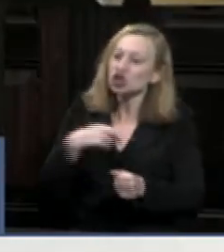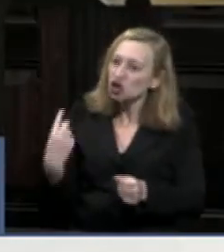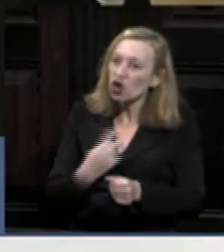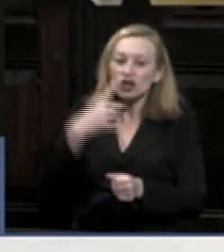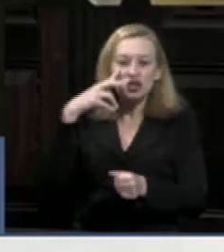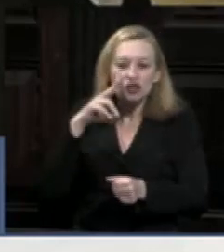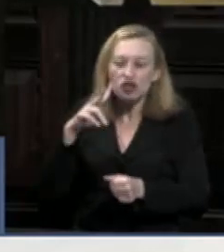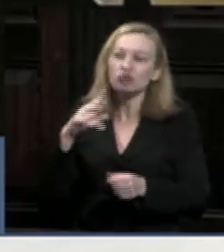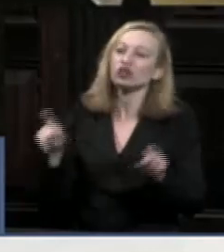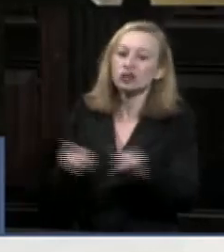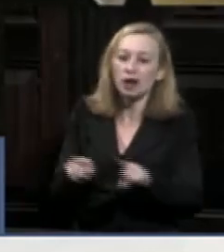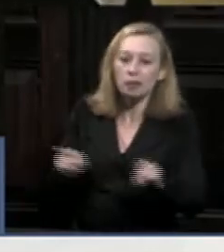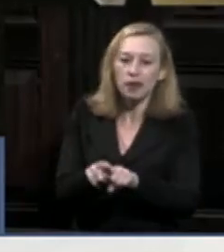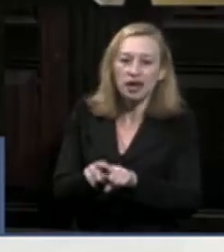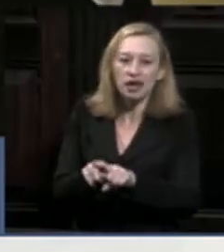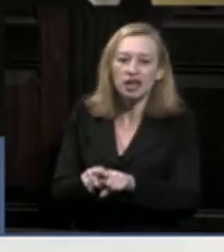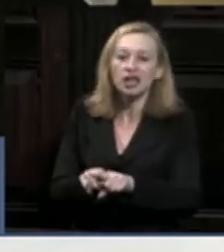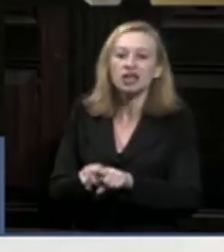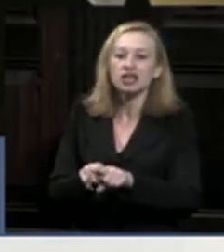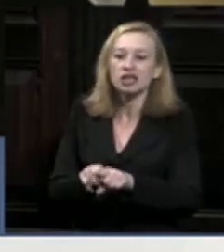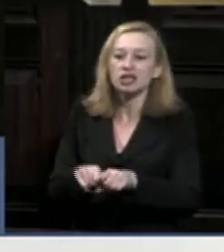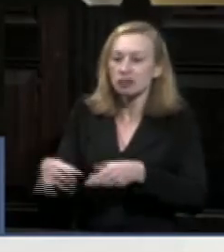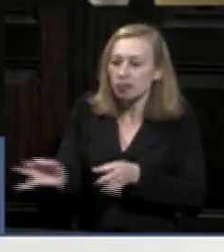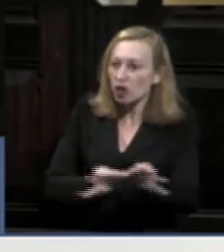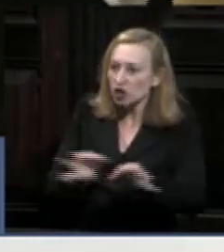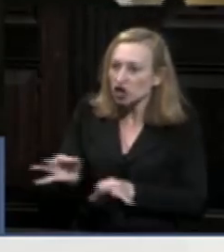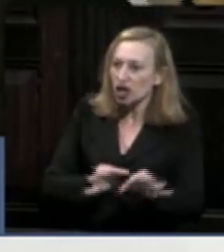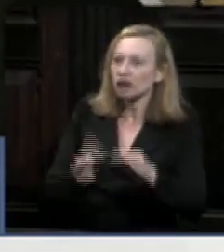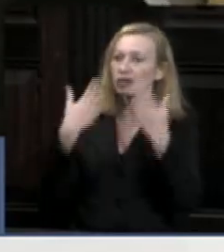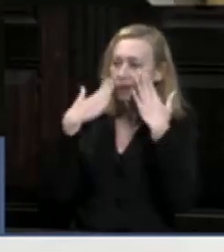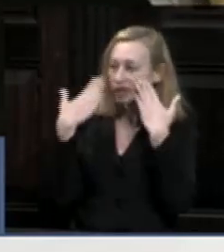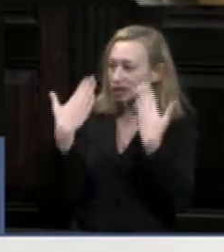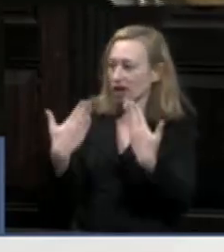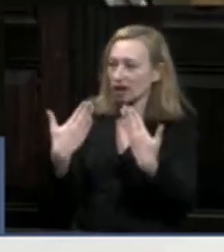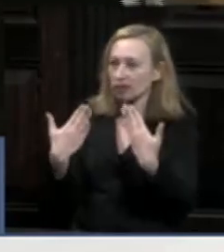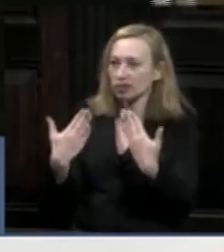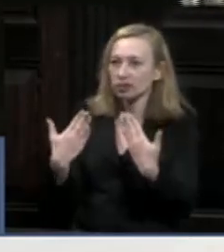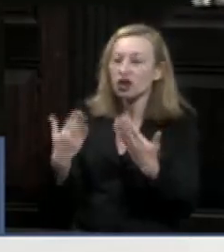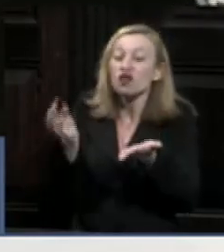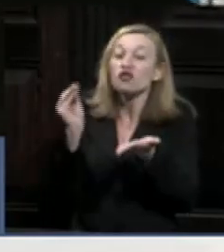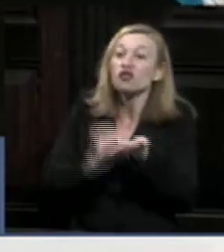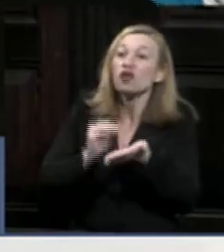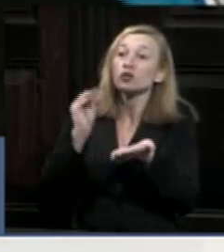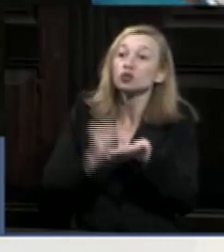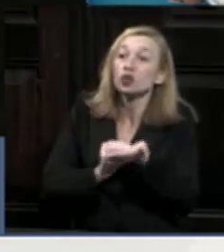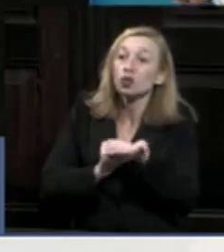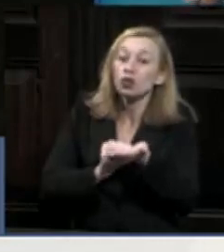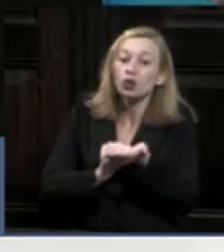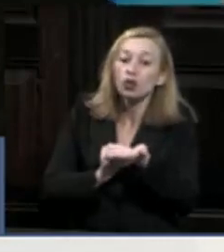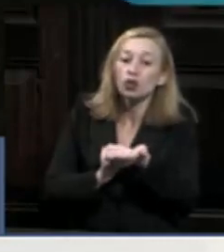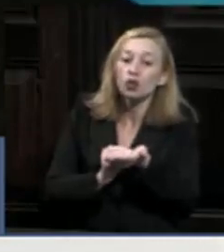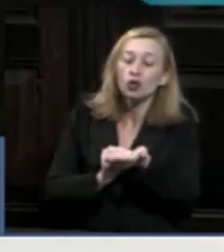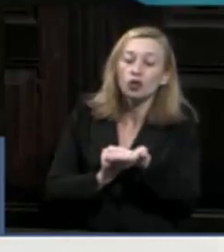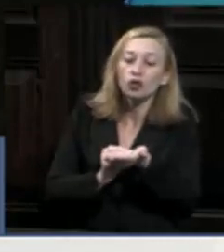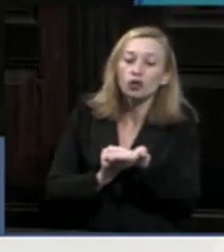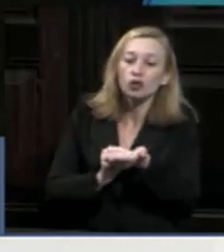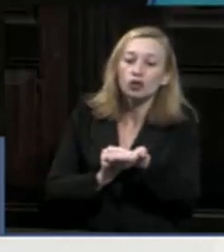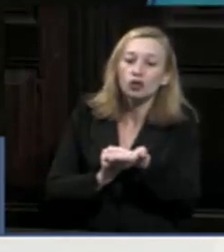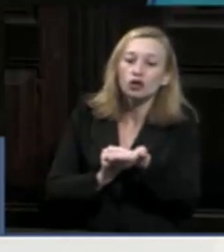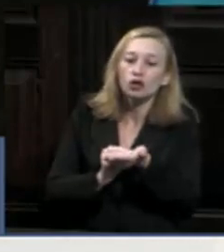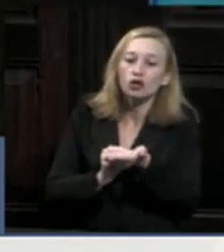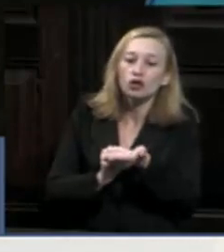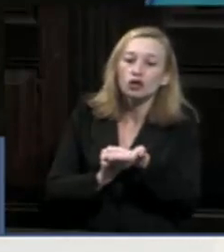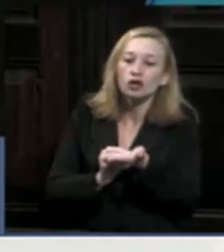vimos também que nesse projeto que foi apresentado faltou a questão socioeconômica